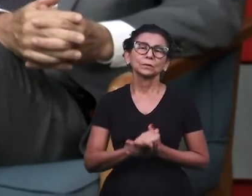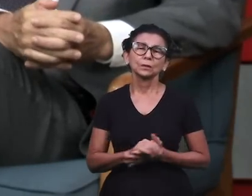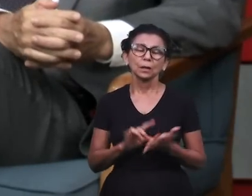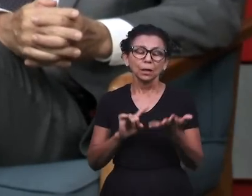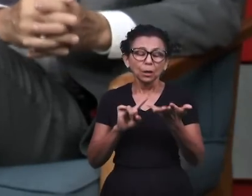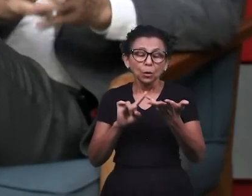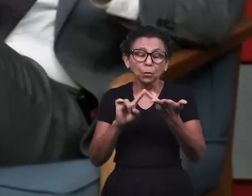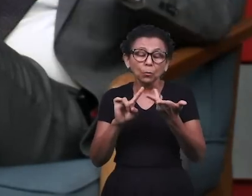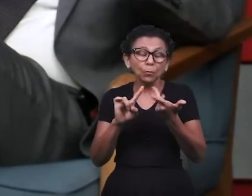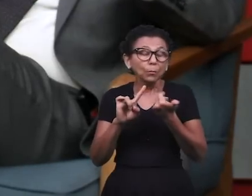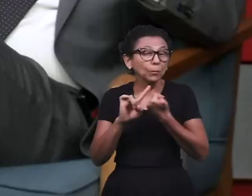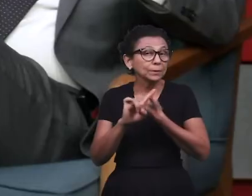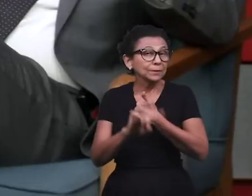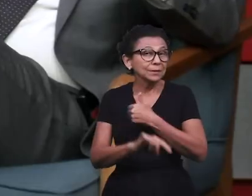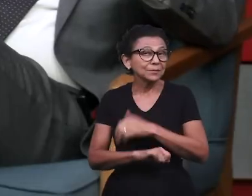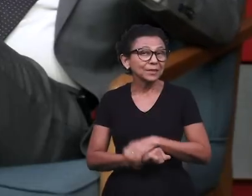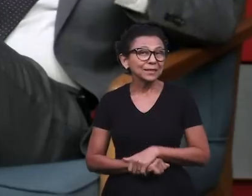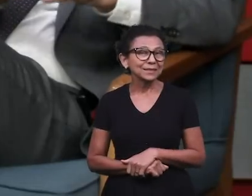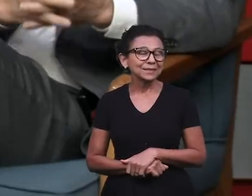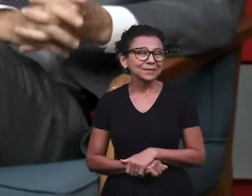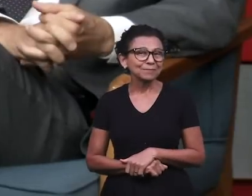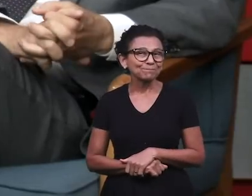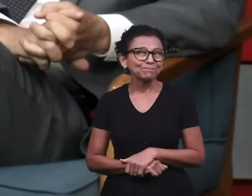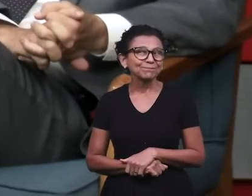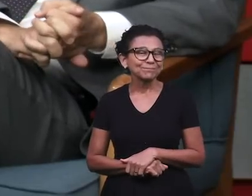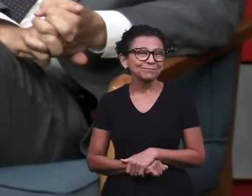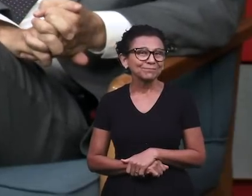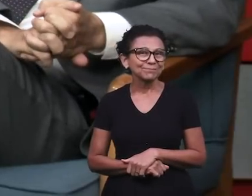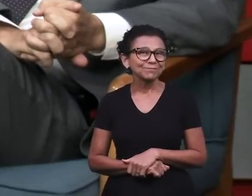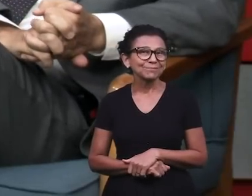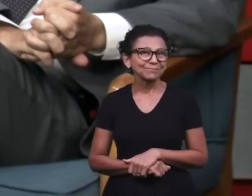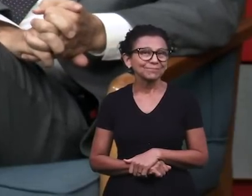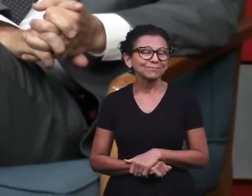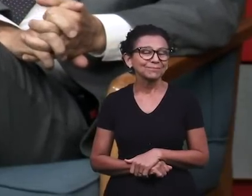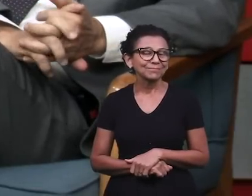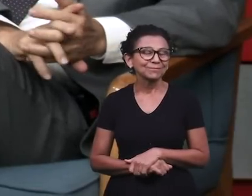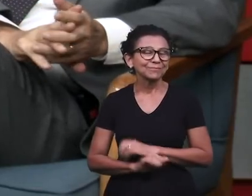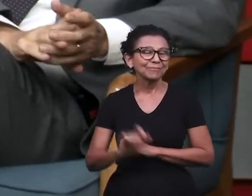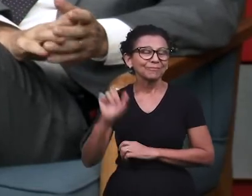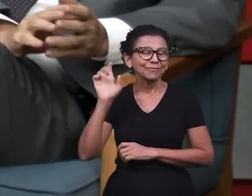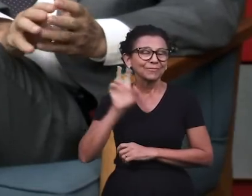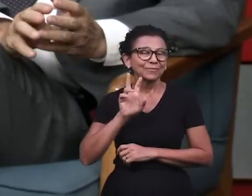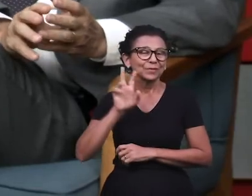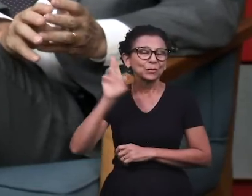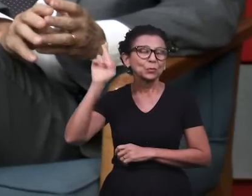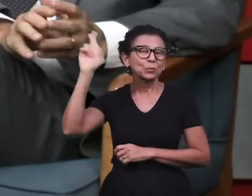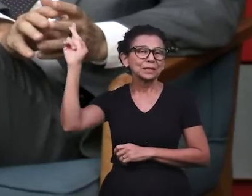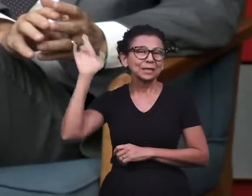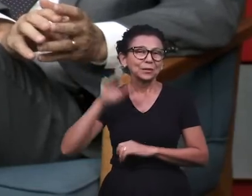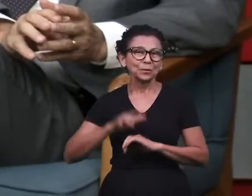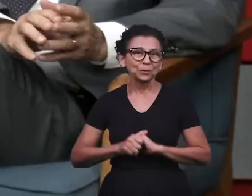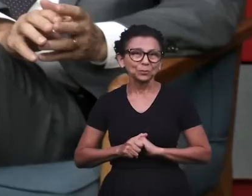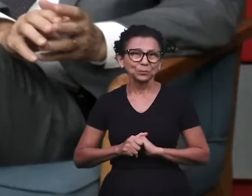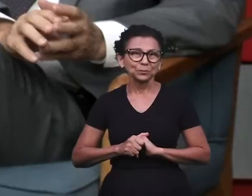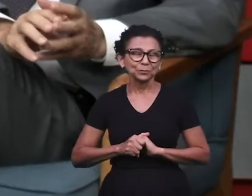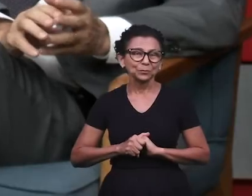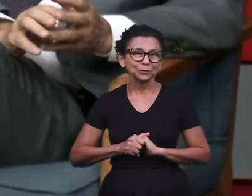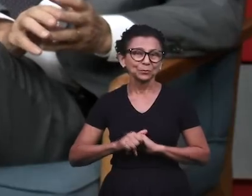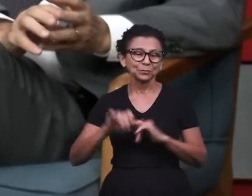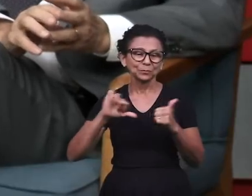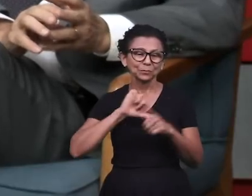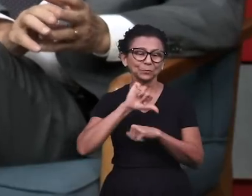igreja, em pessoas das mais diferentes condições,